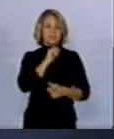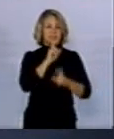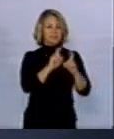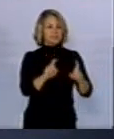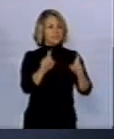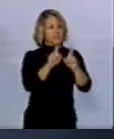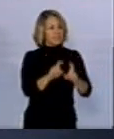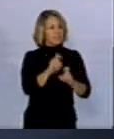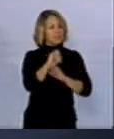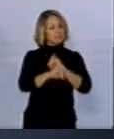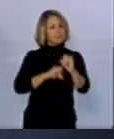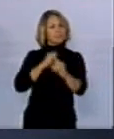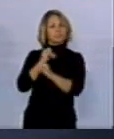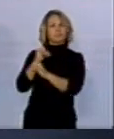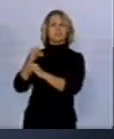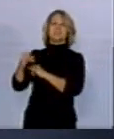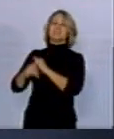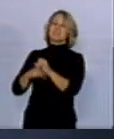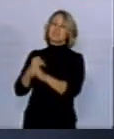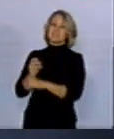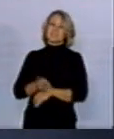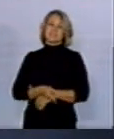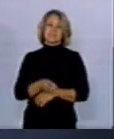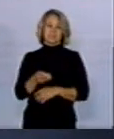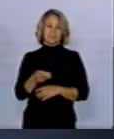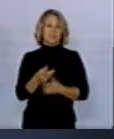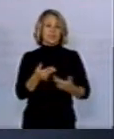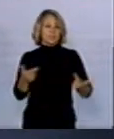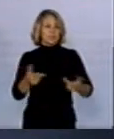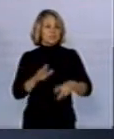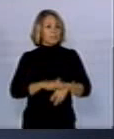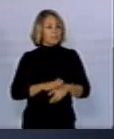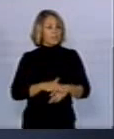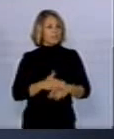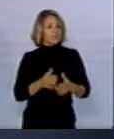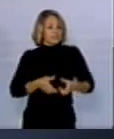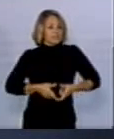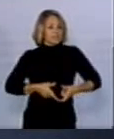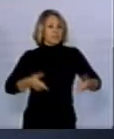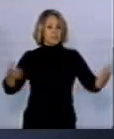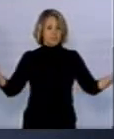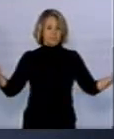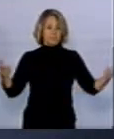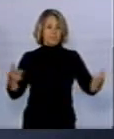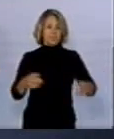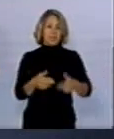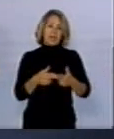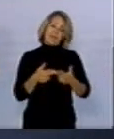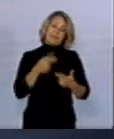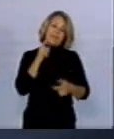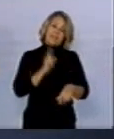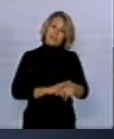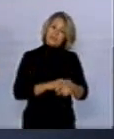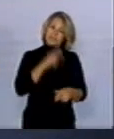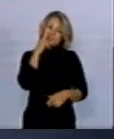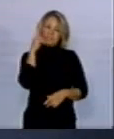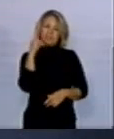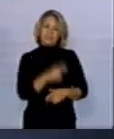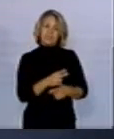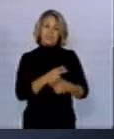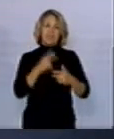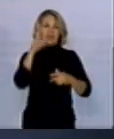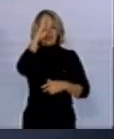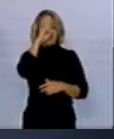ela permite interatividade, ela é uma rede basicamente mais robusta. Quando a gente verifica a evolução histórica do